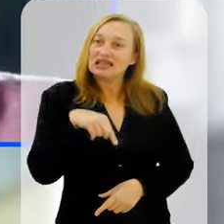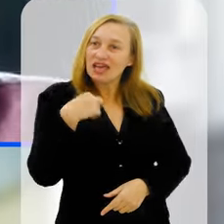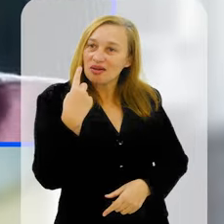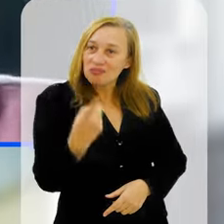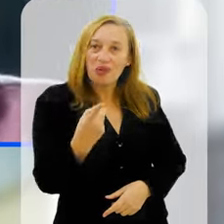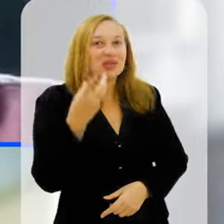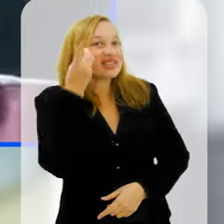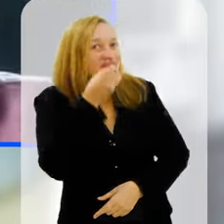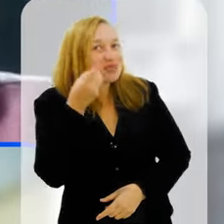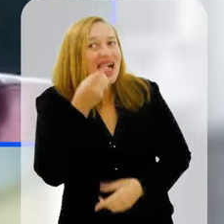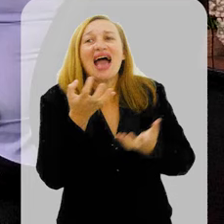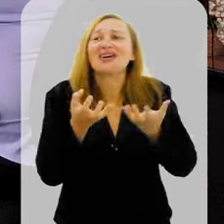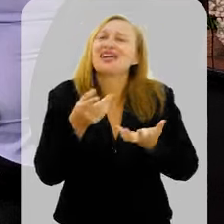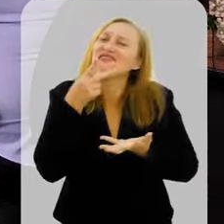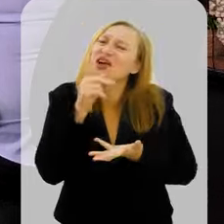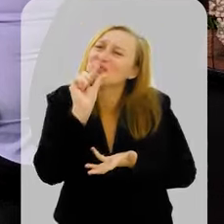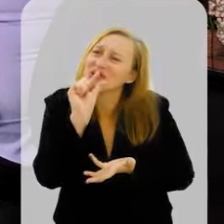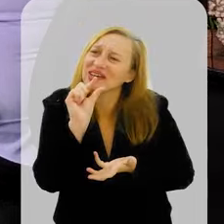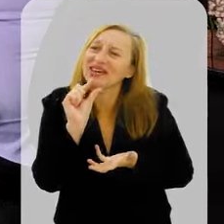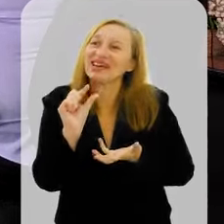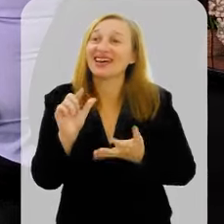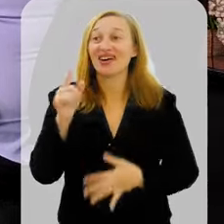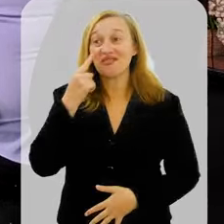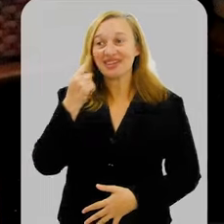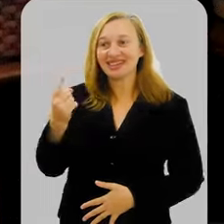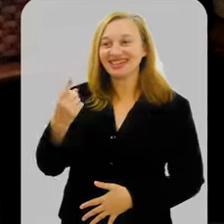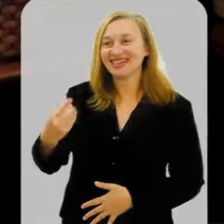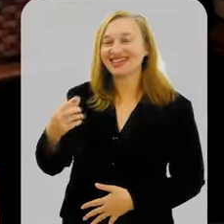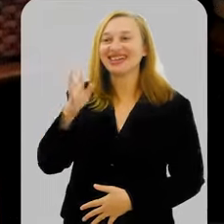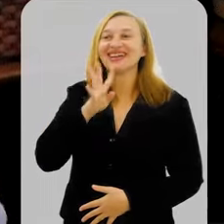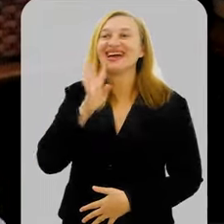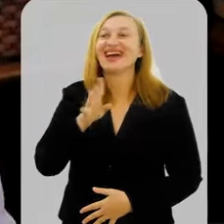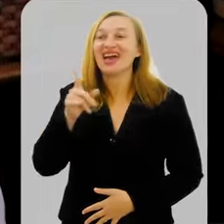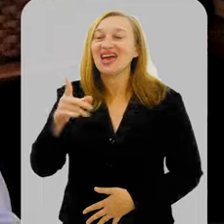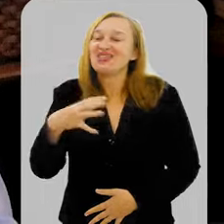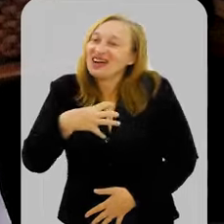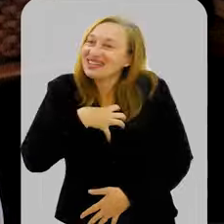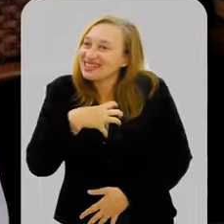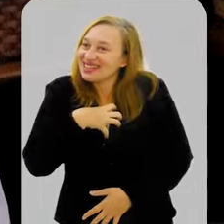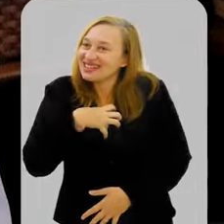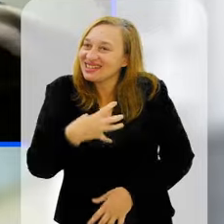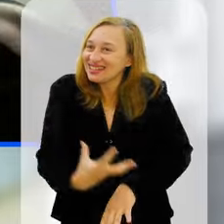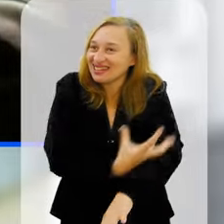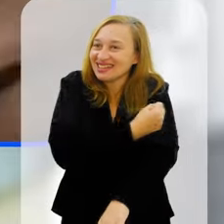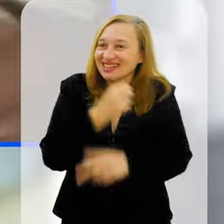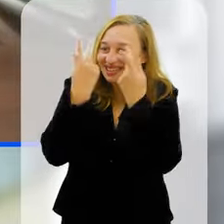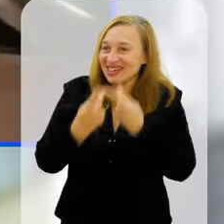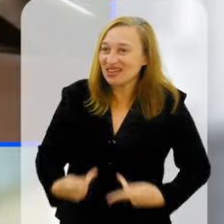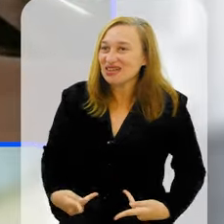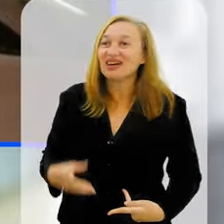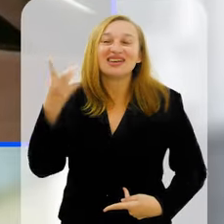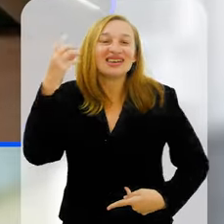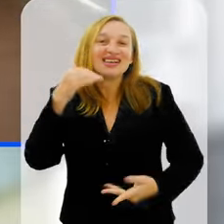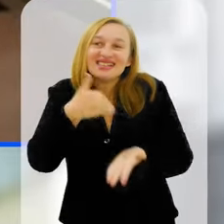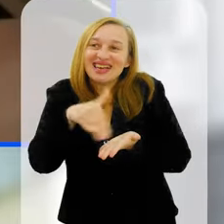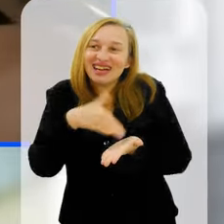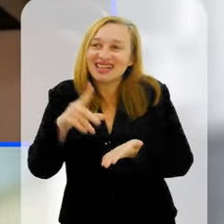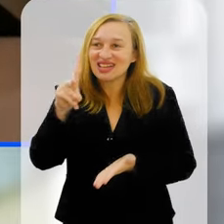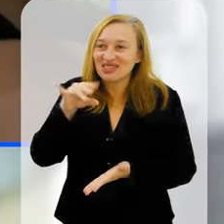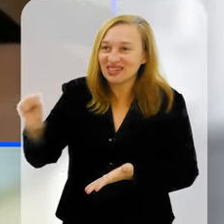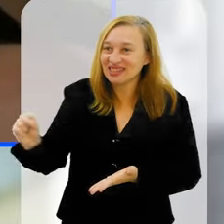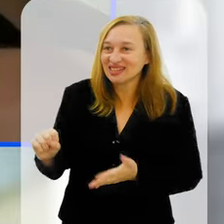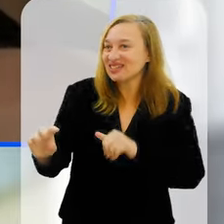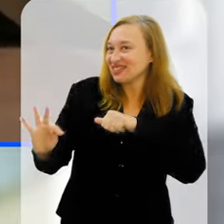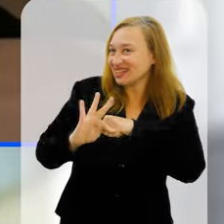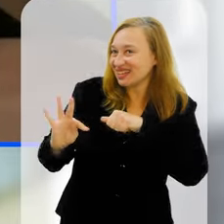melhorar com adoção responsável. Olha, depois do depoimento. Eu queria fazer uma Pode observação. falar. Olha que legal. Eu falo a questão da emoção, a